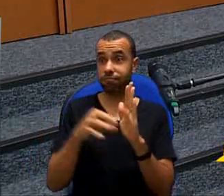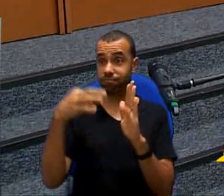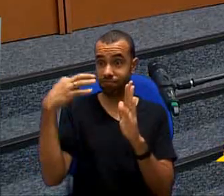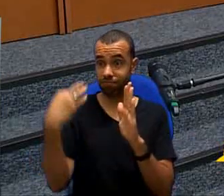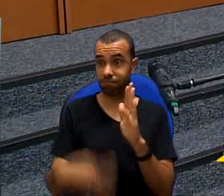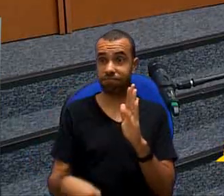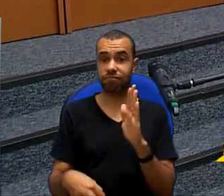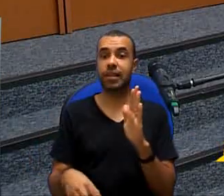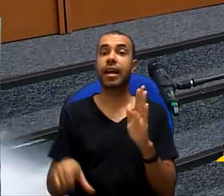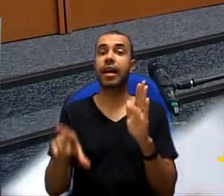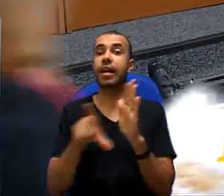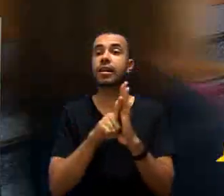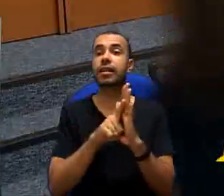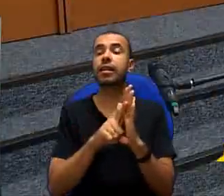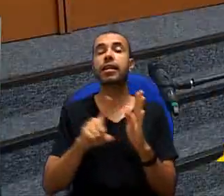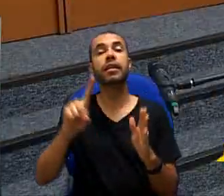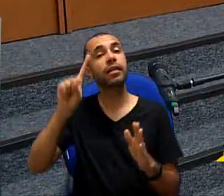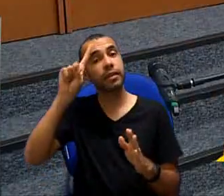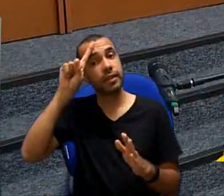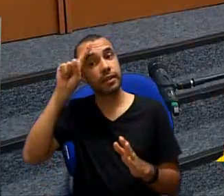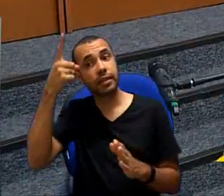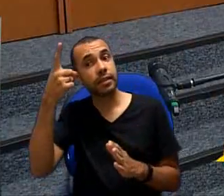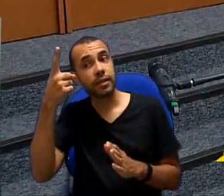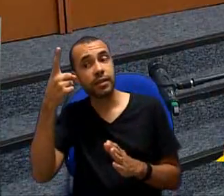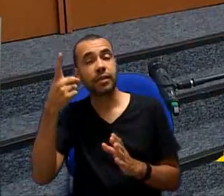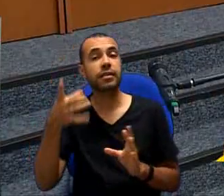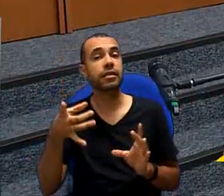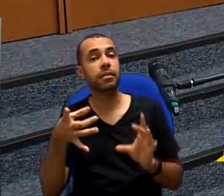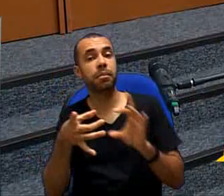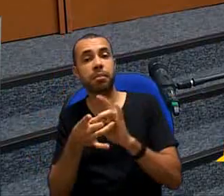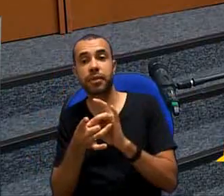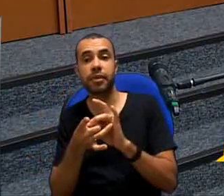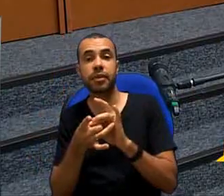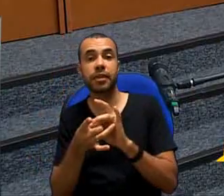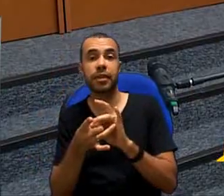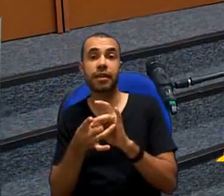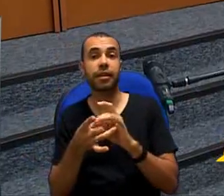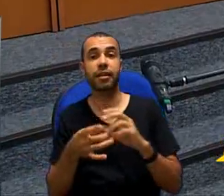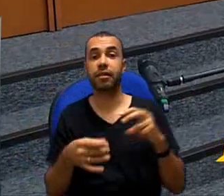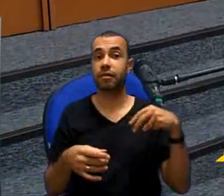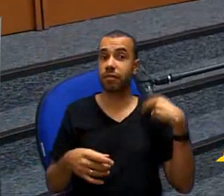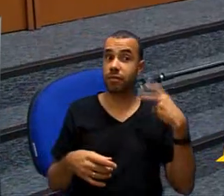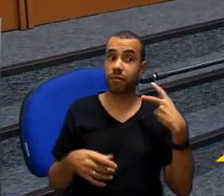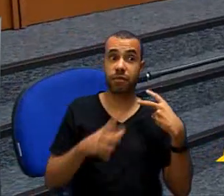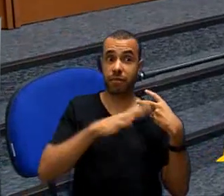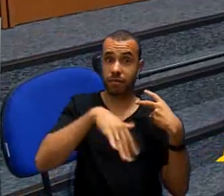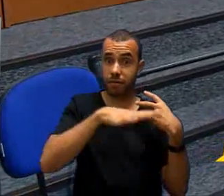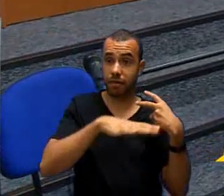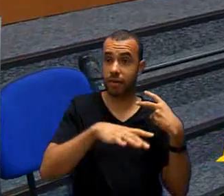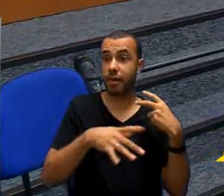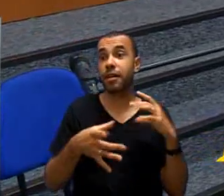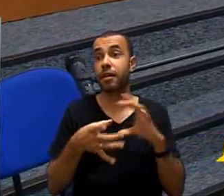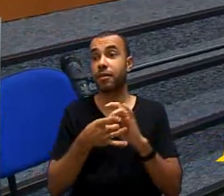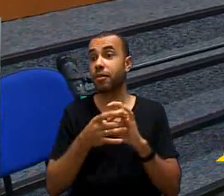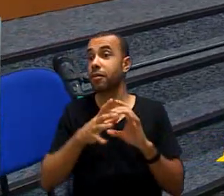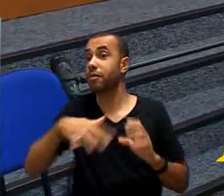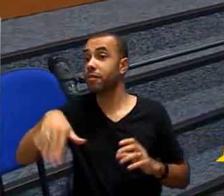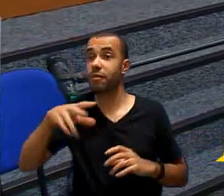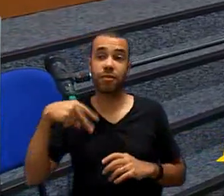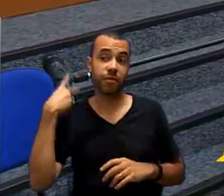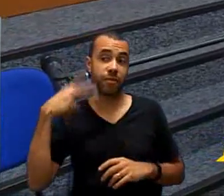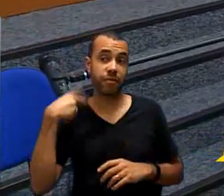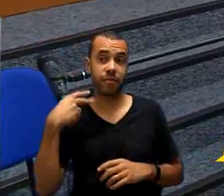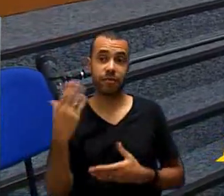lei tal, criada em parceria com os vereadores que estão aqui e juntamente com vocês. Está